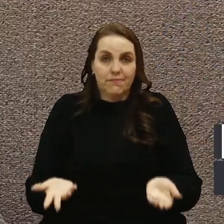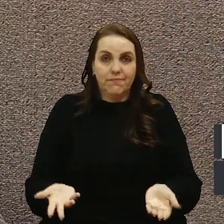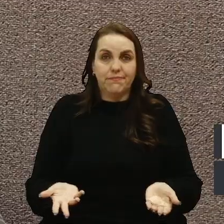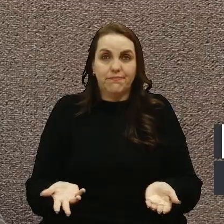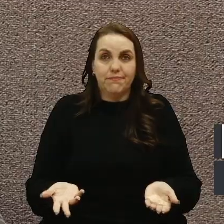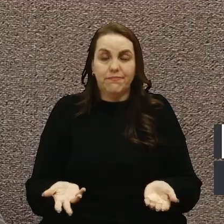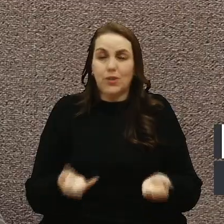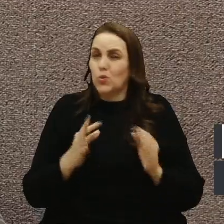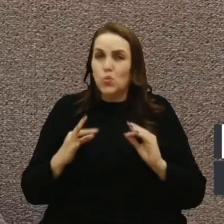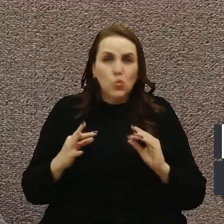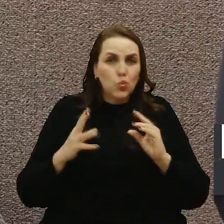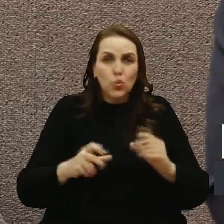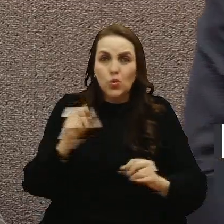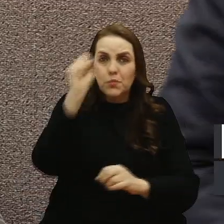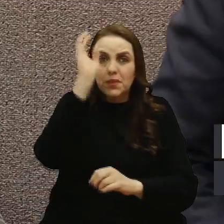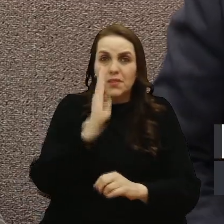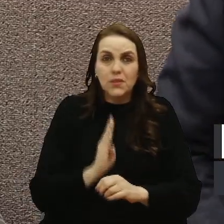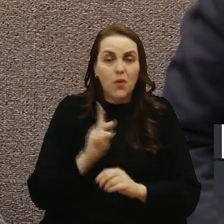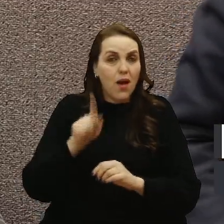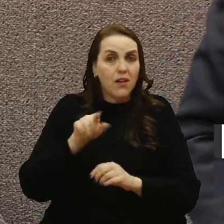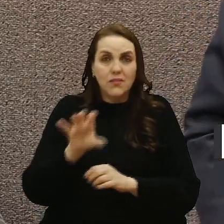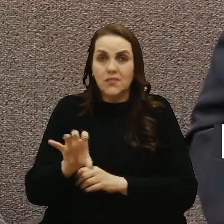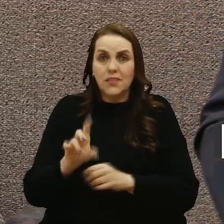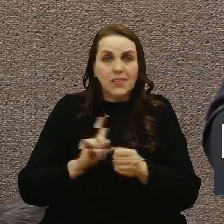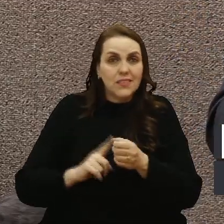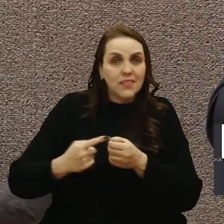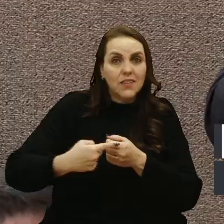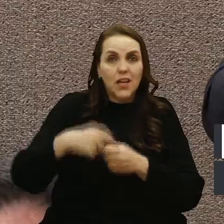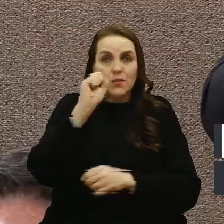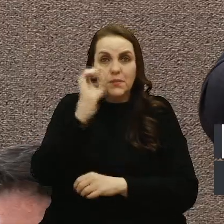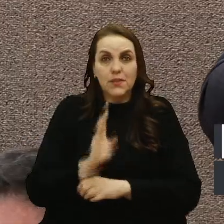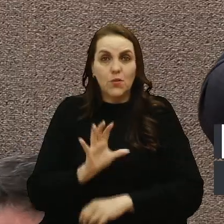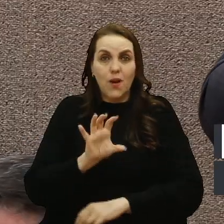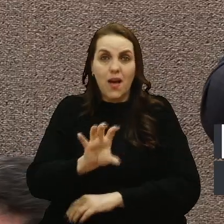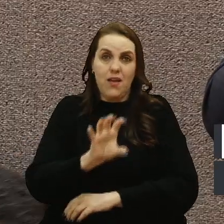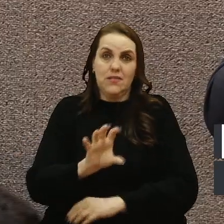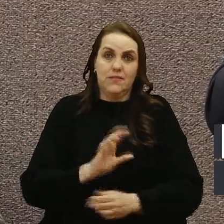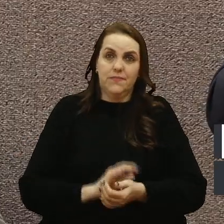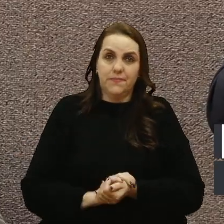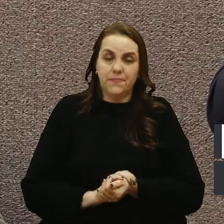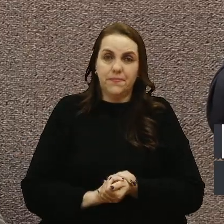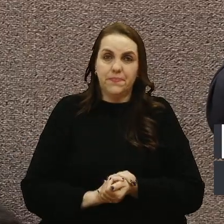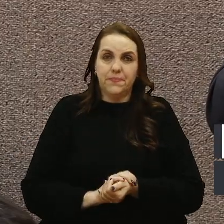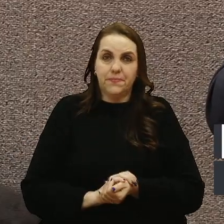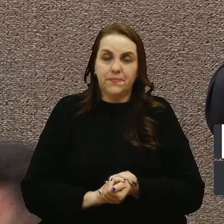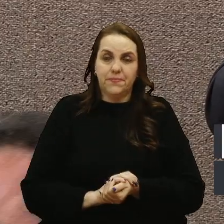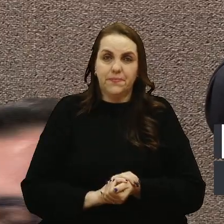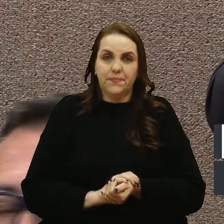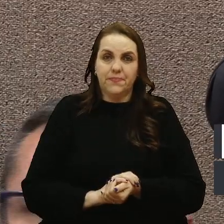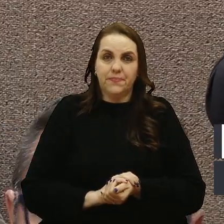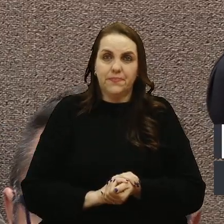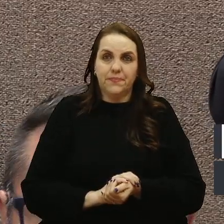Isso em todo o Brasil, em todos os municípios do Brasil. E eu quero fazer